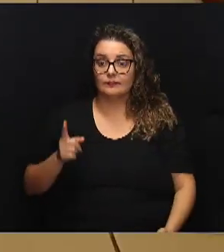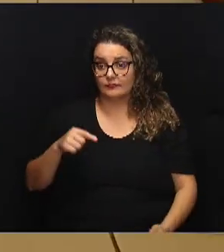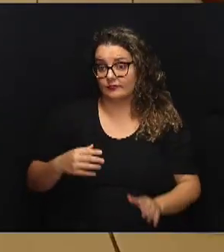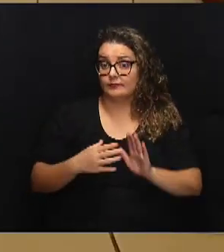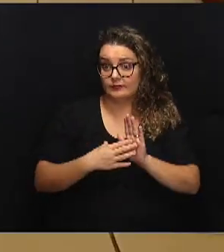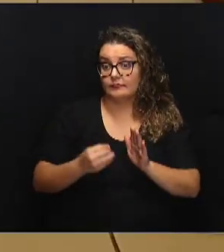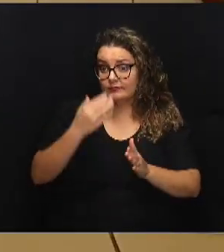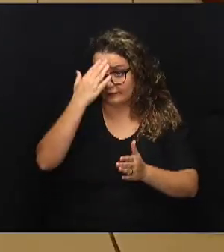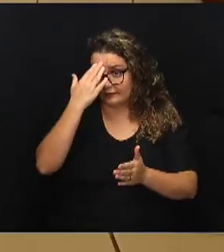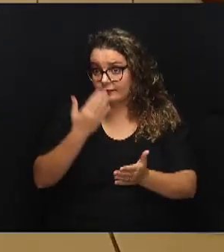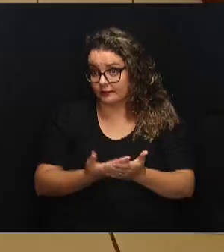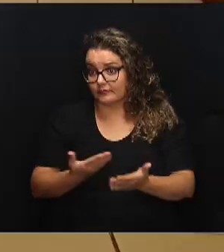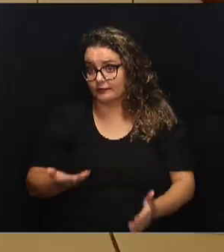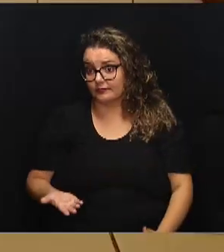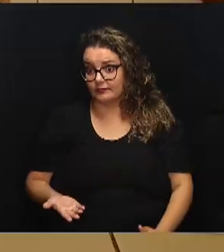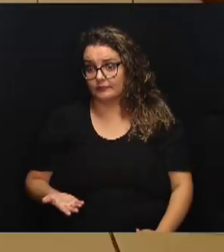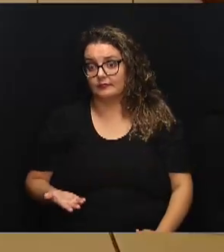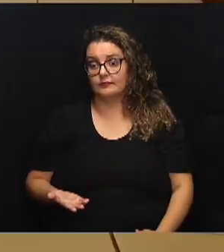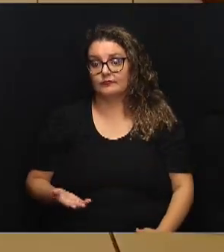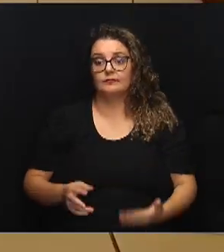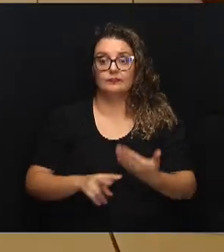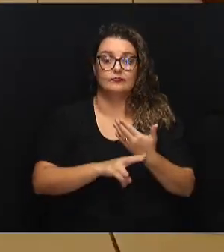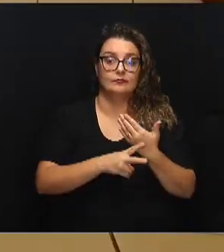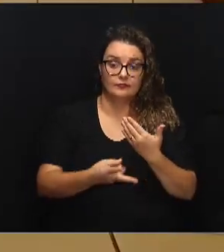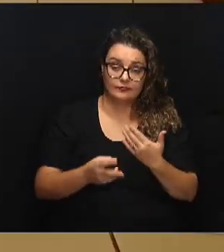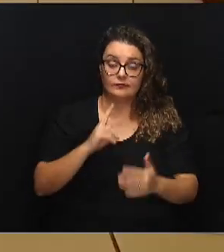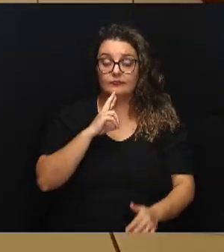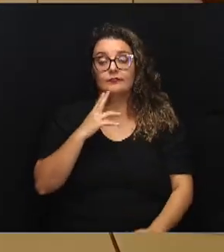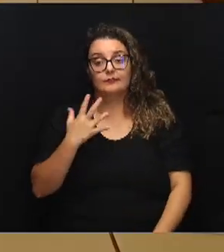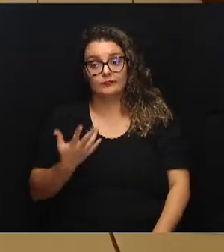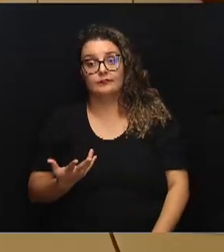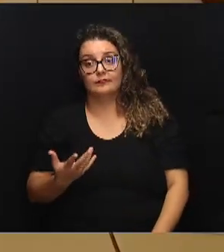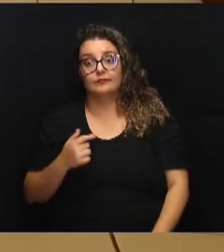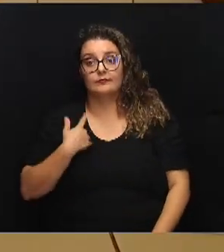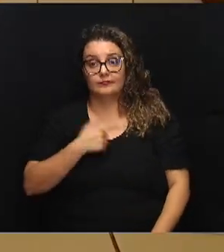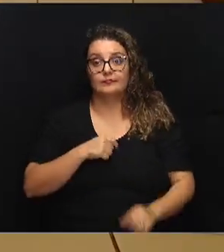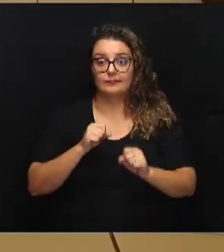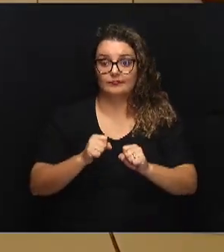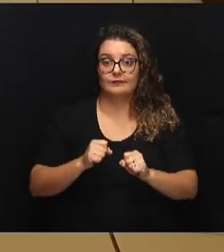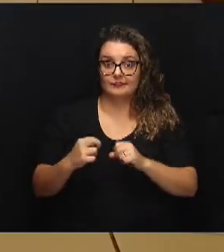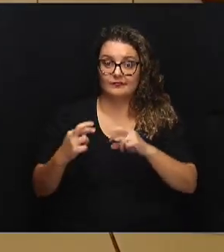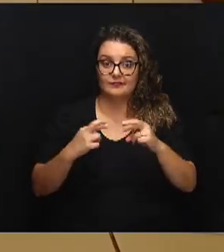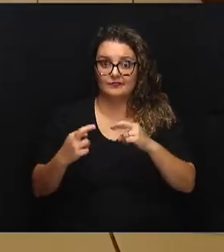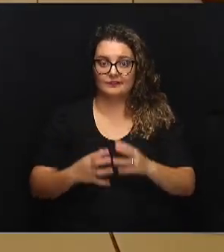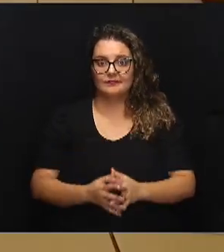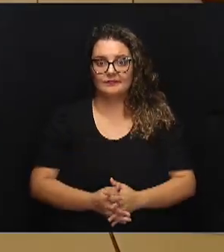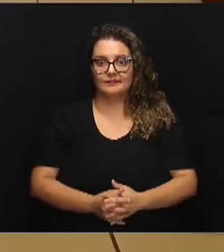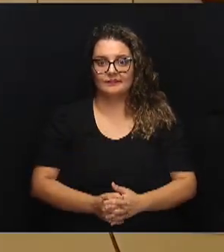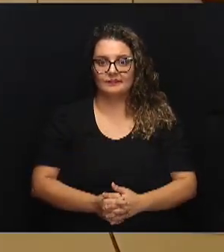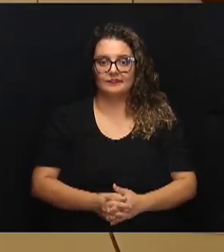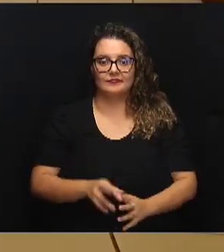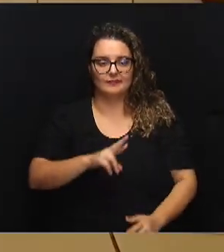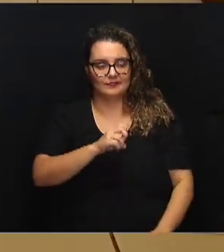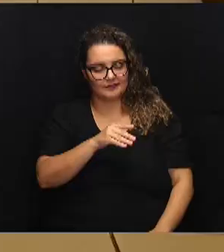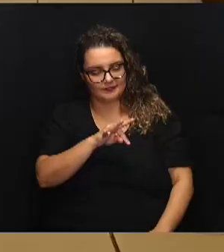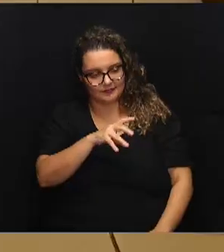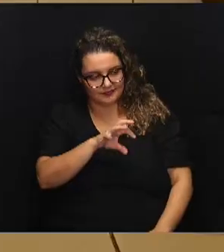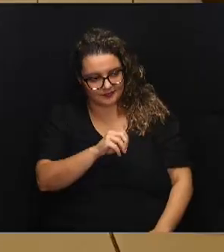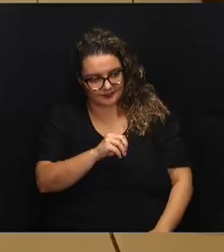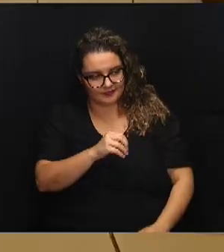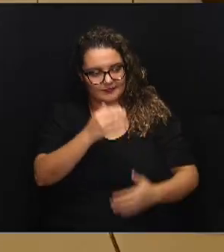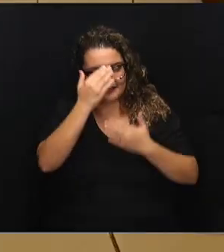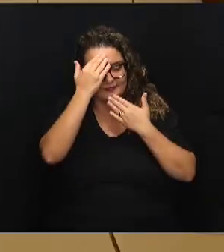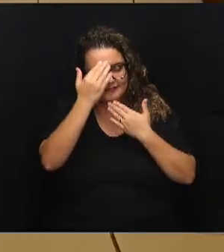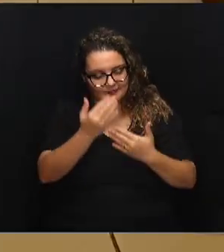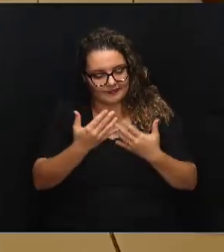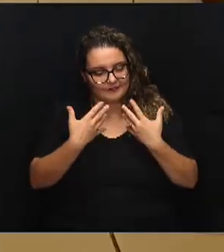nós acreditamos pelos frutos, pelos resultados que nós podemos conferir. Robertinho, muito obrigada por nos